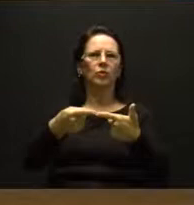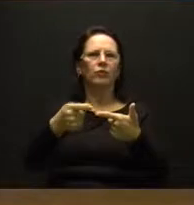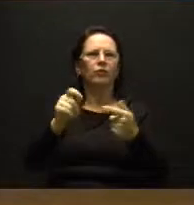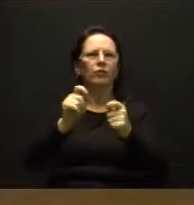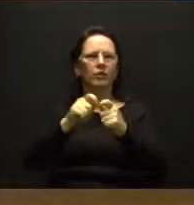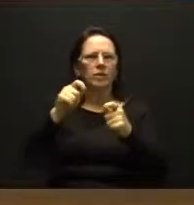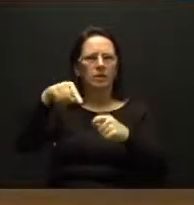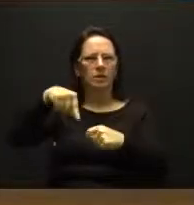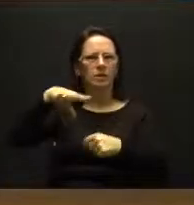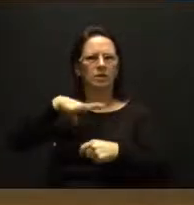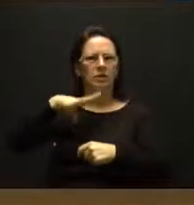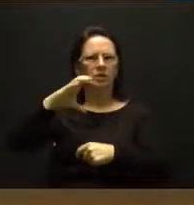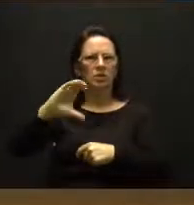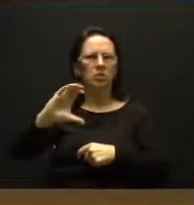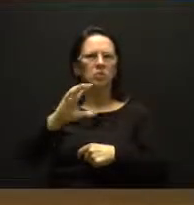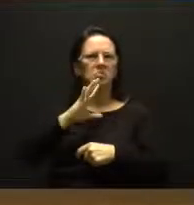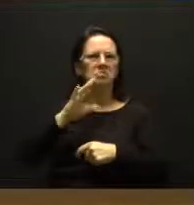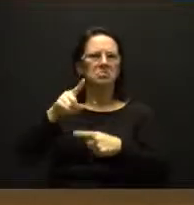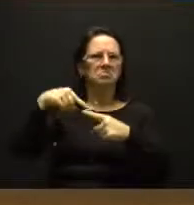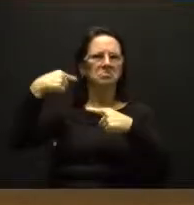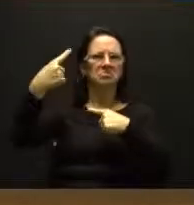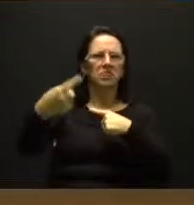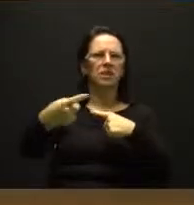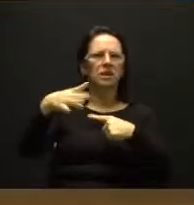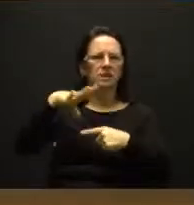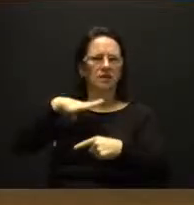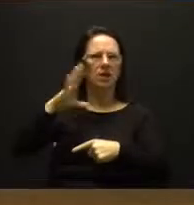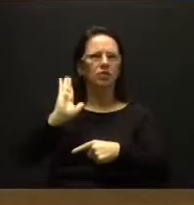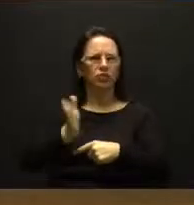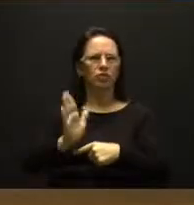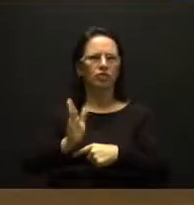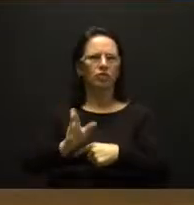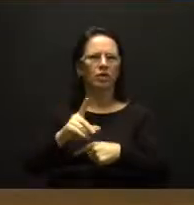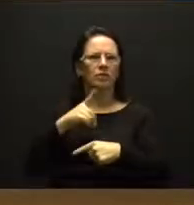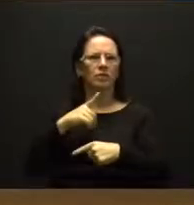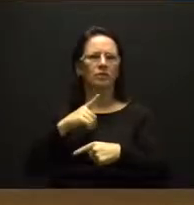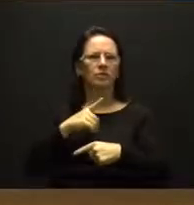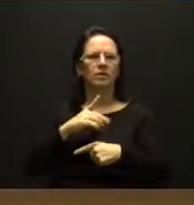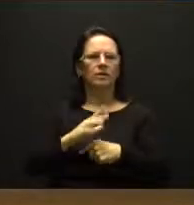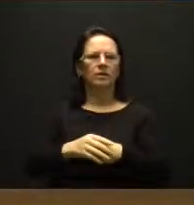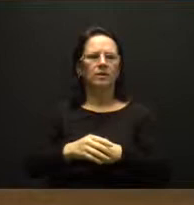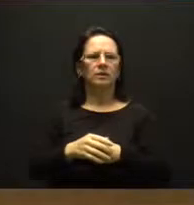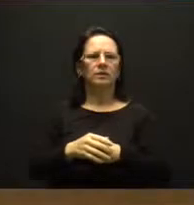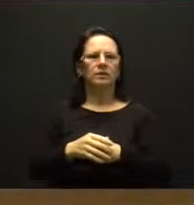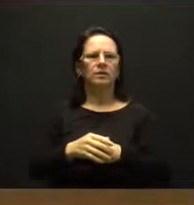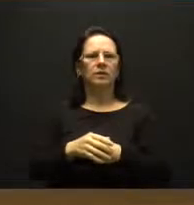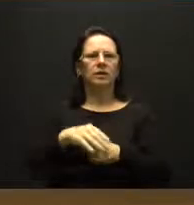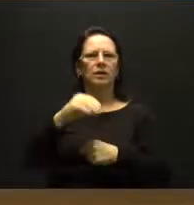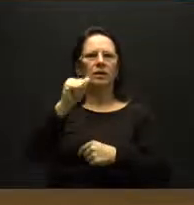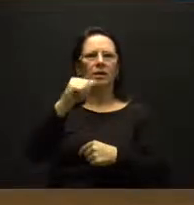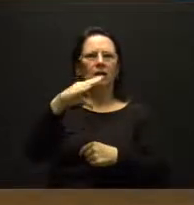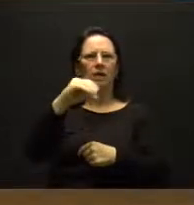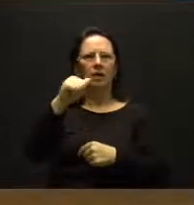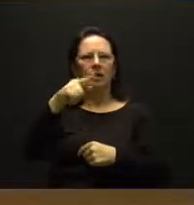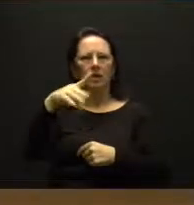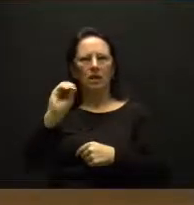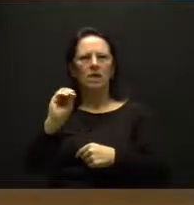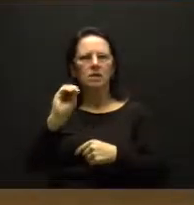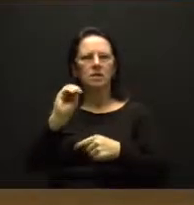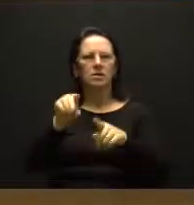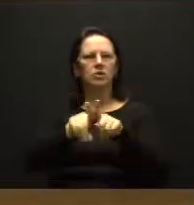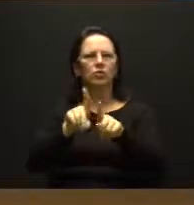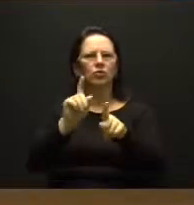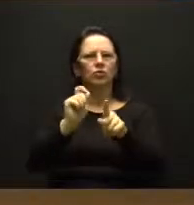município uma previsão é onde o município já tivesse a cautela e saber que tem uma ação correndo se fosse